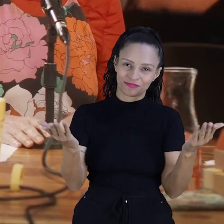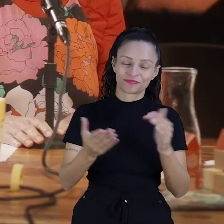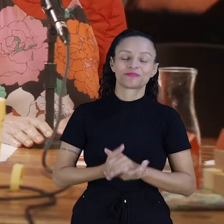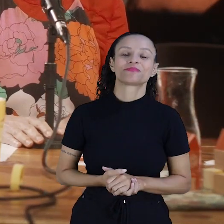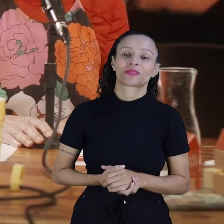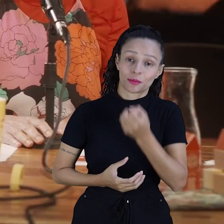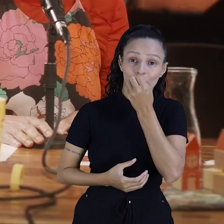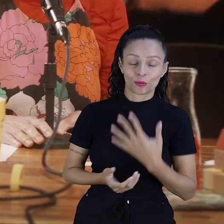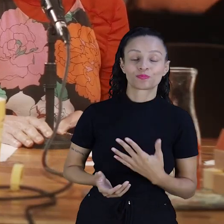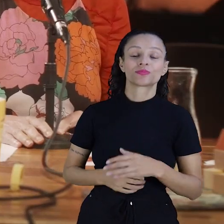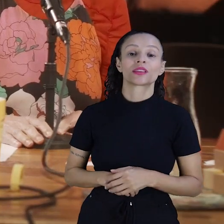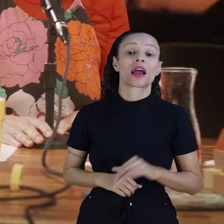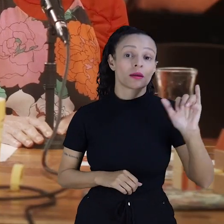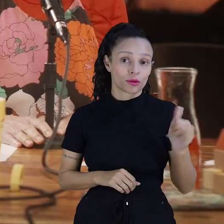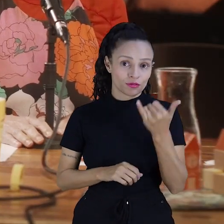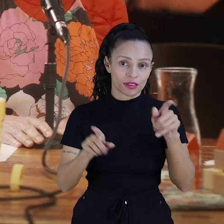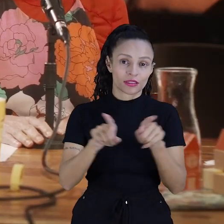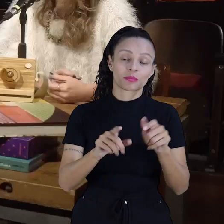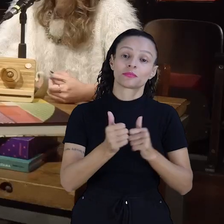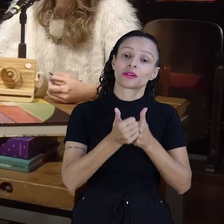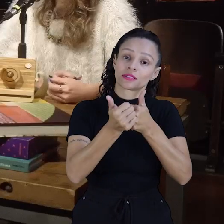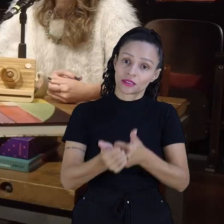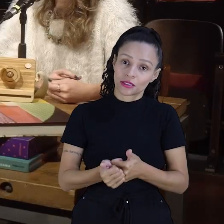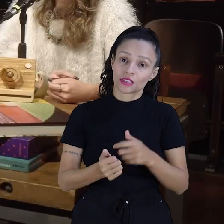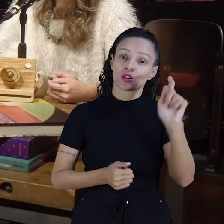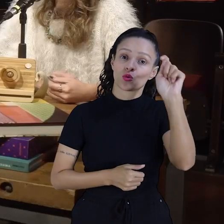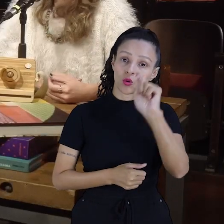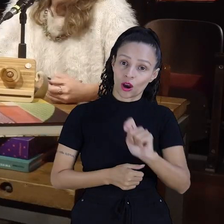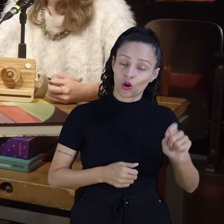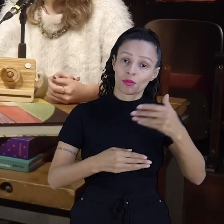aguardem. Muito bom. E aproveitem também para seguir o